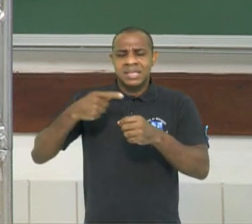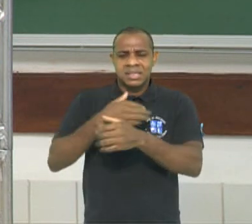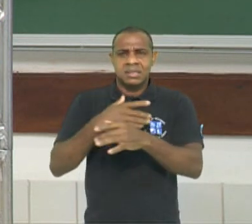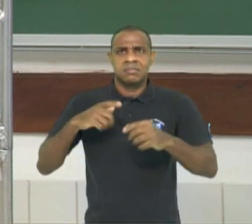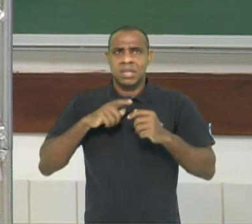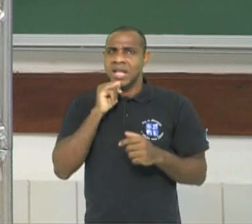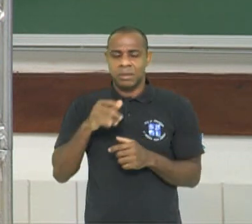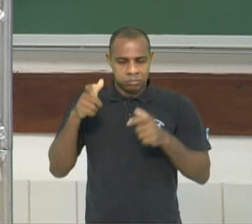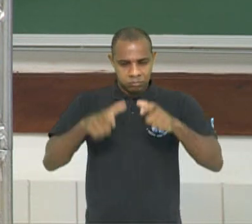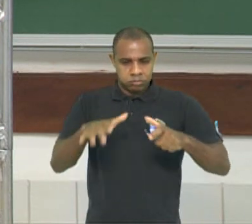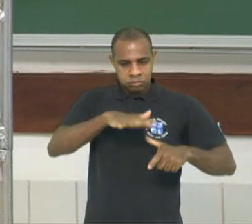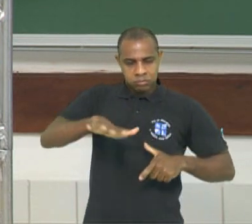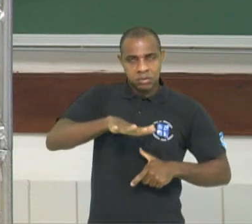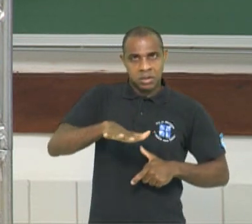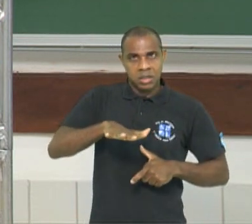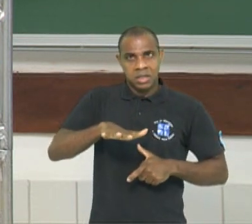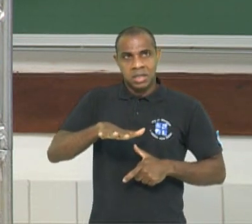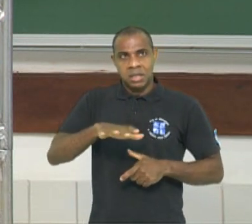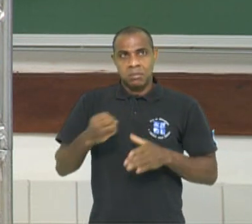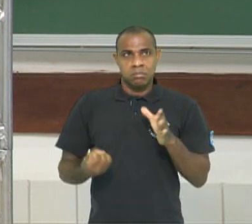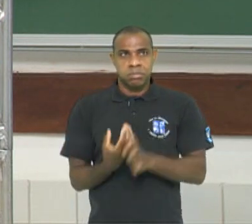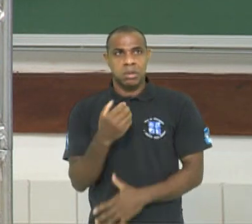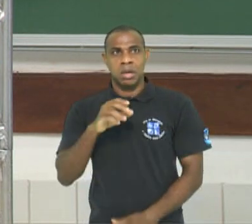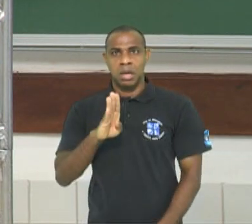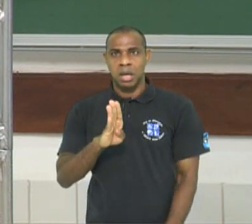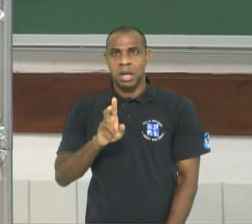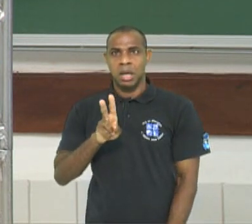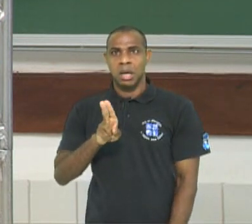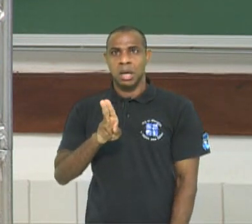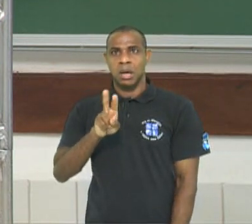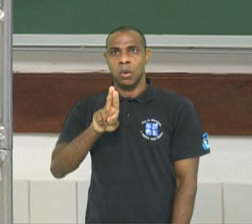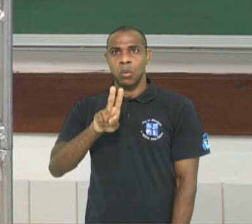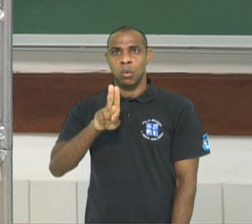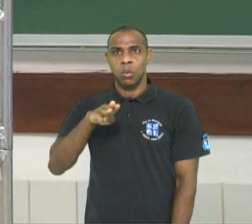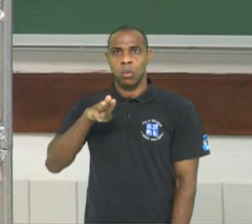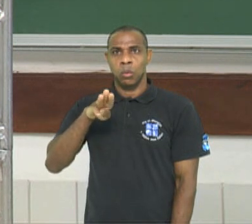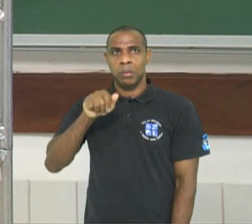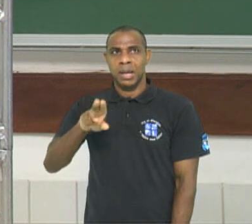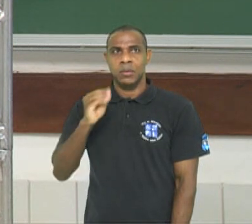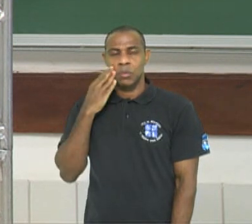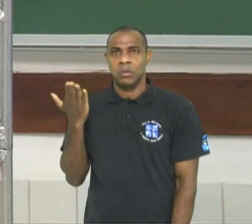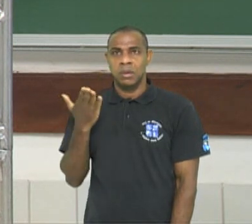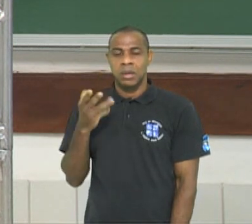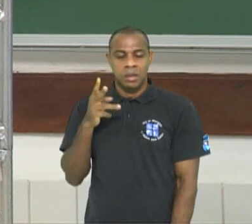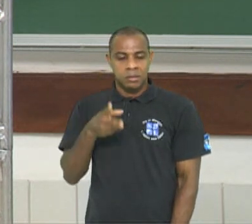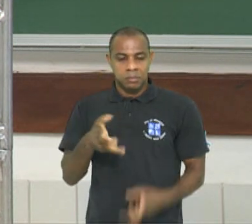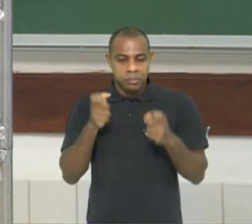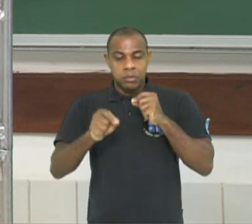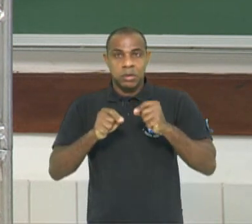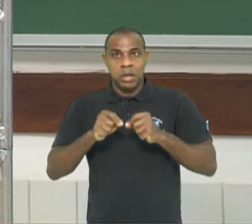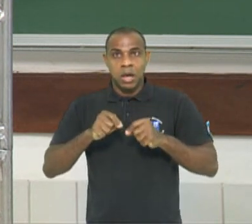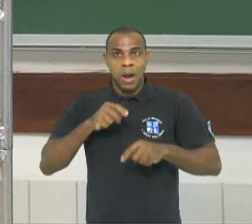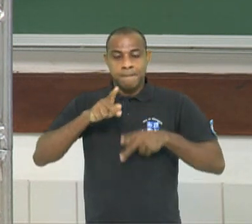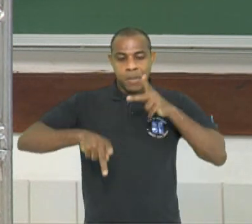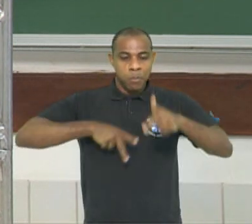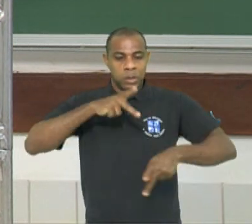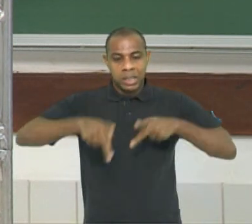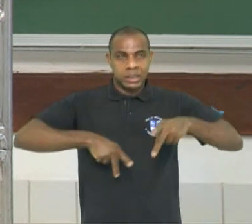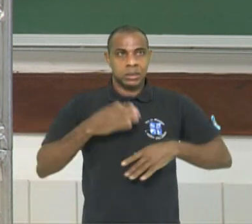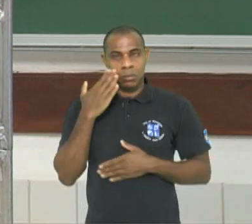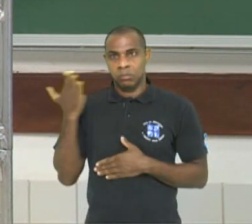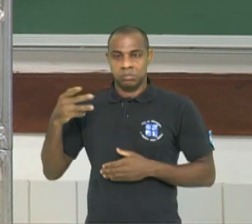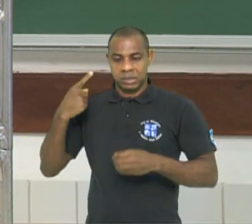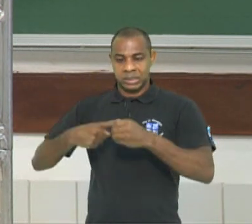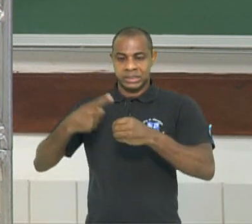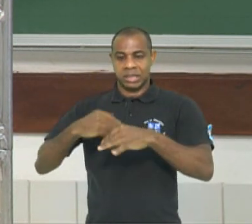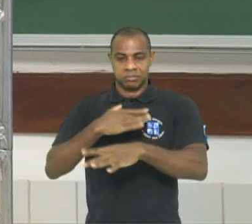território tornou-se urbano, em primeiro lugar nós analisamos a população. No caso do Brasil, percebam